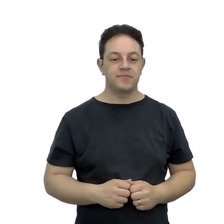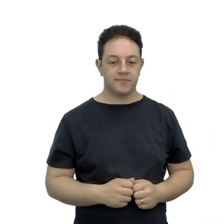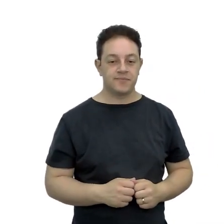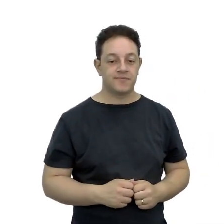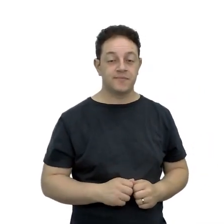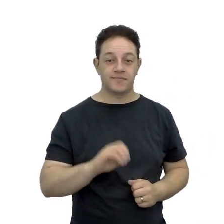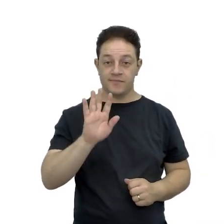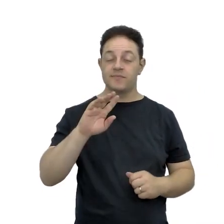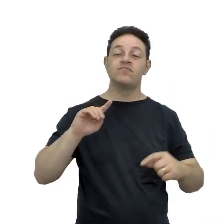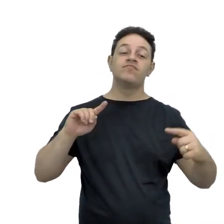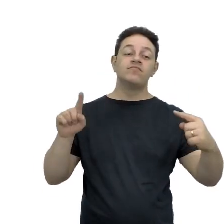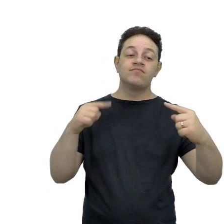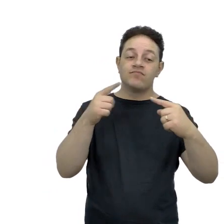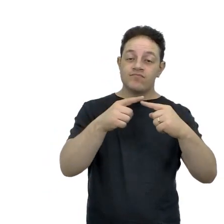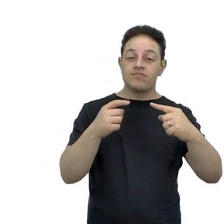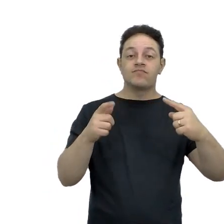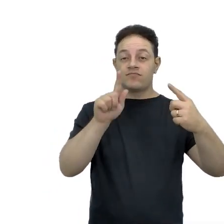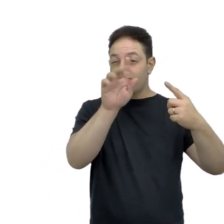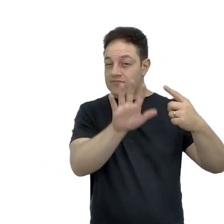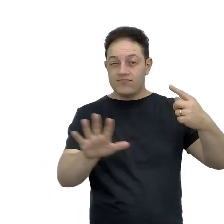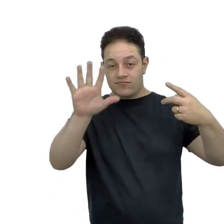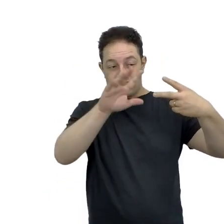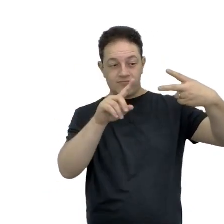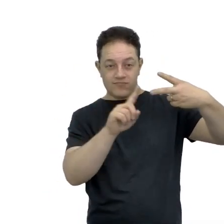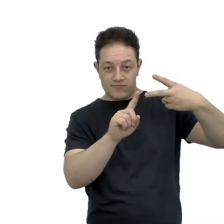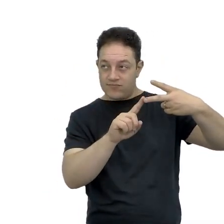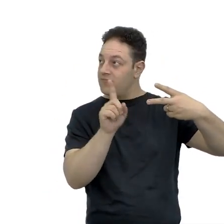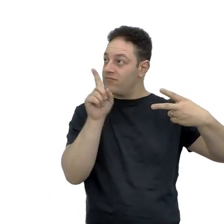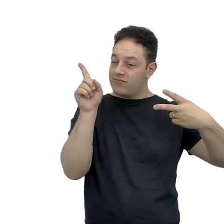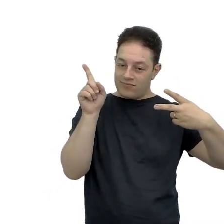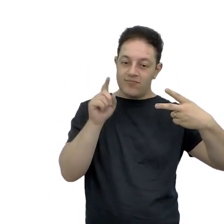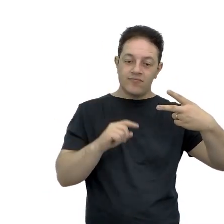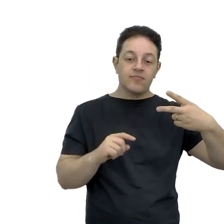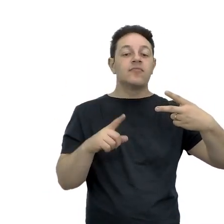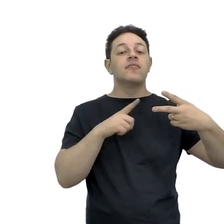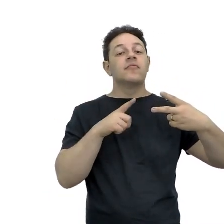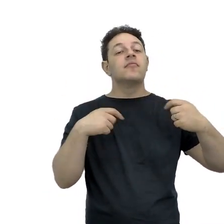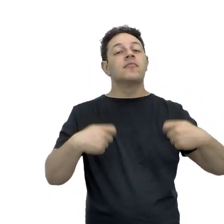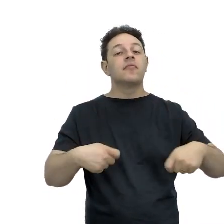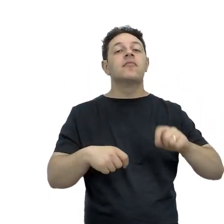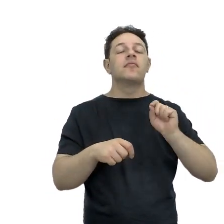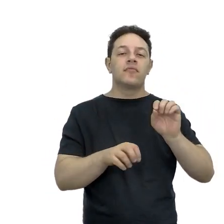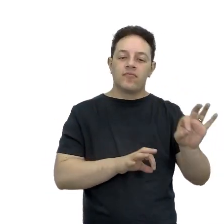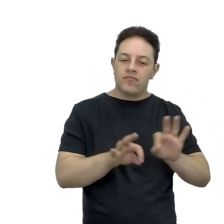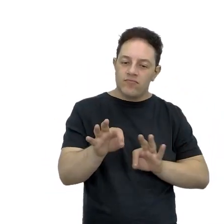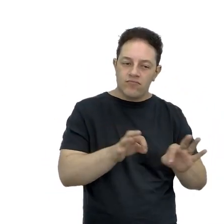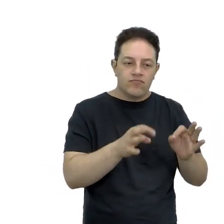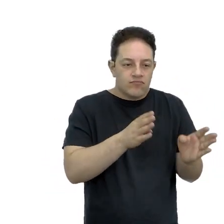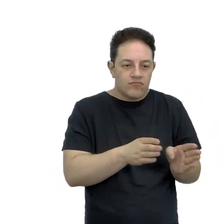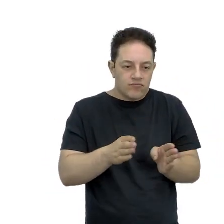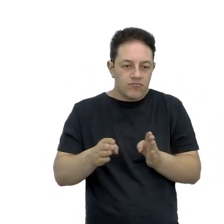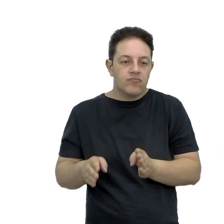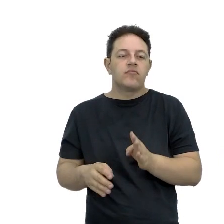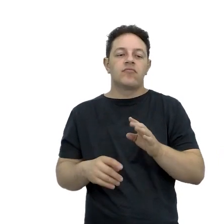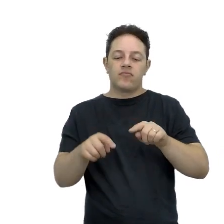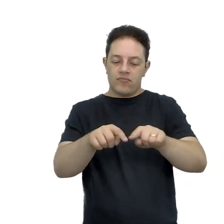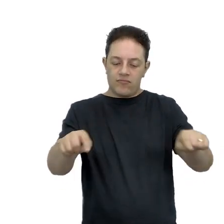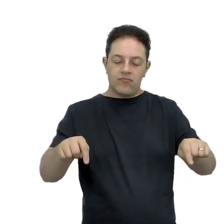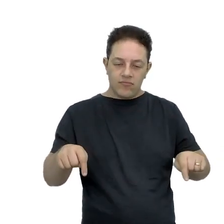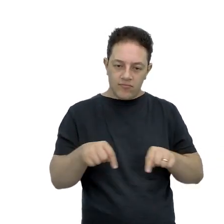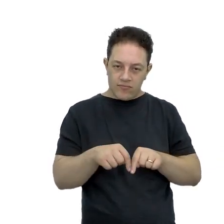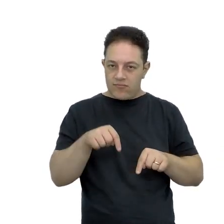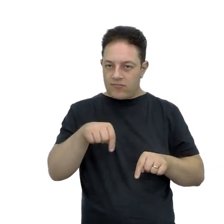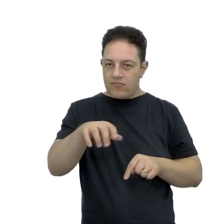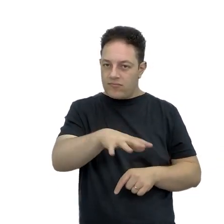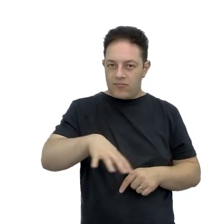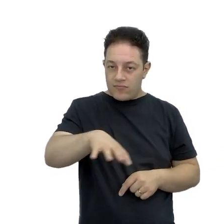Para o objetivo geral 2, a gente tem organizar a gestão de sala de aula e